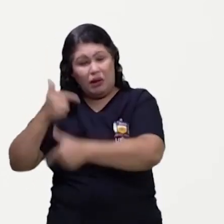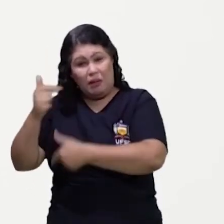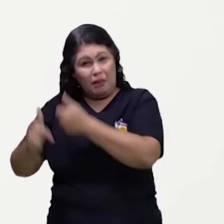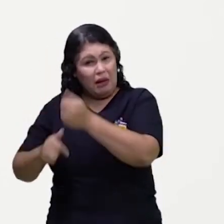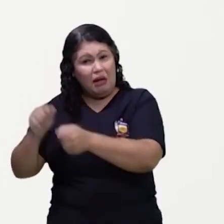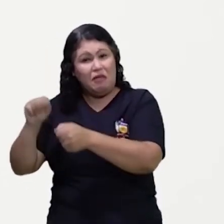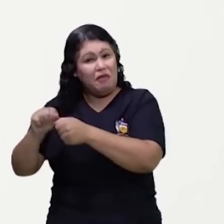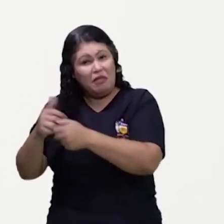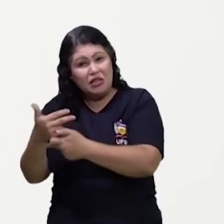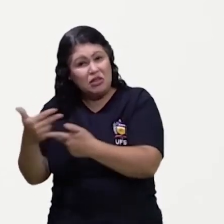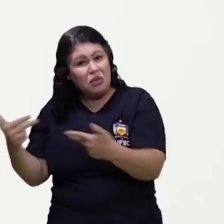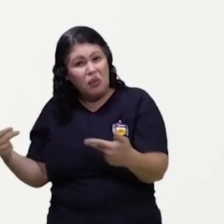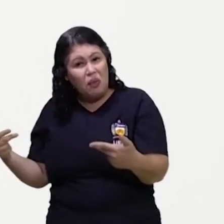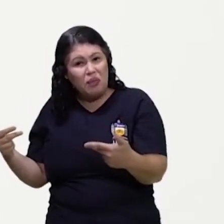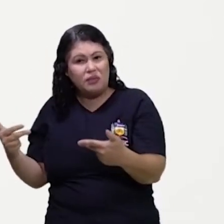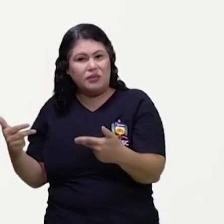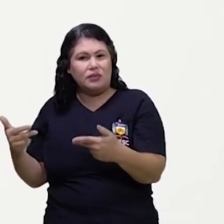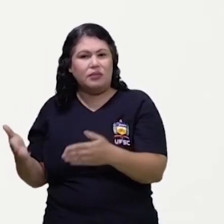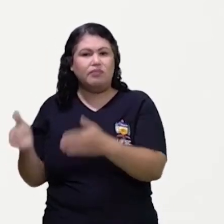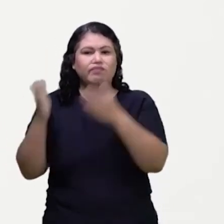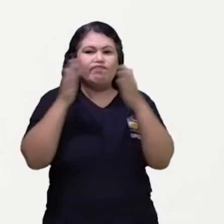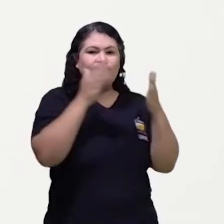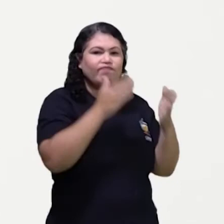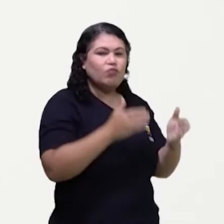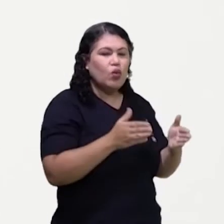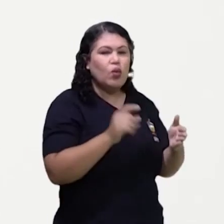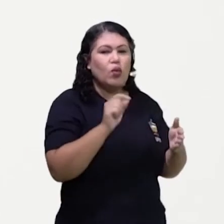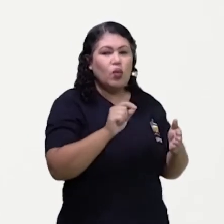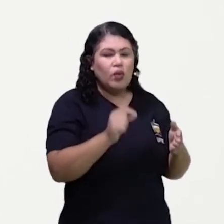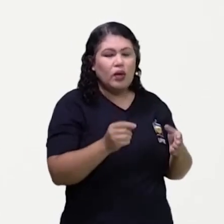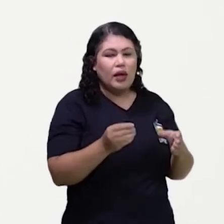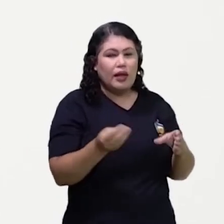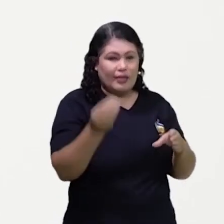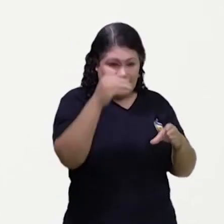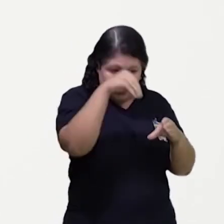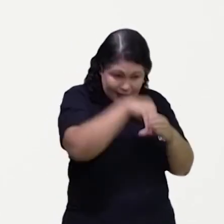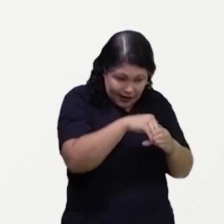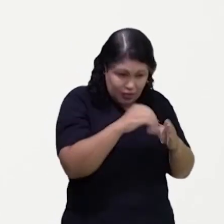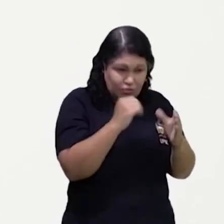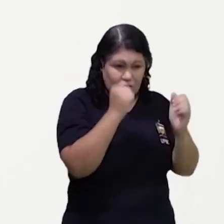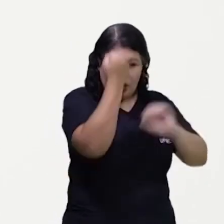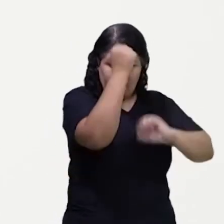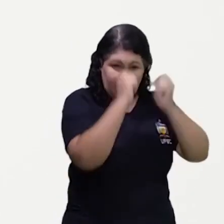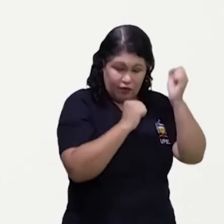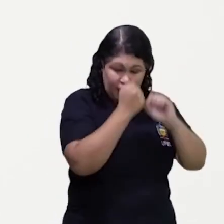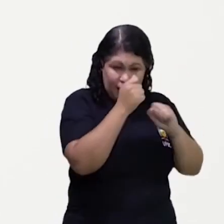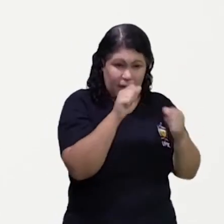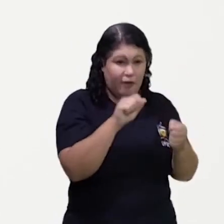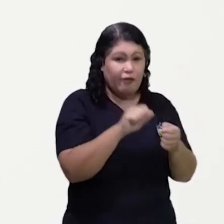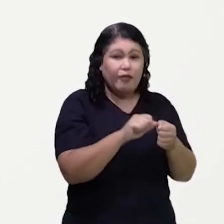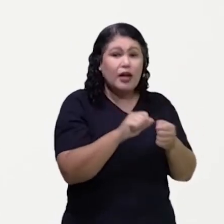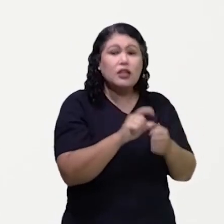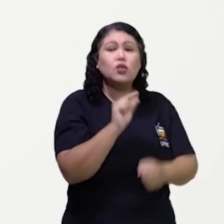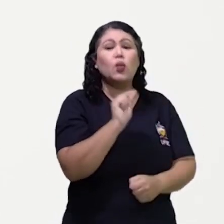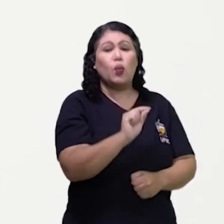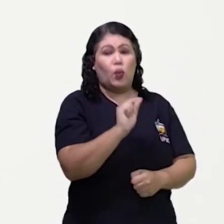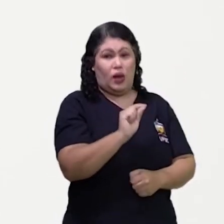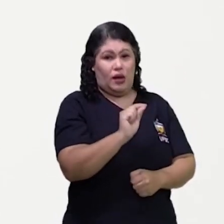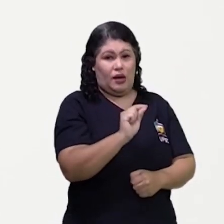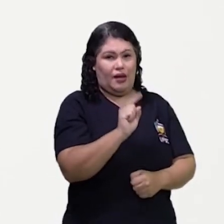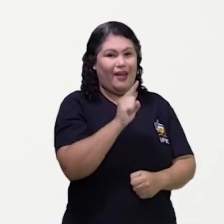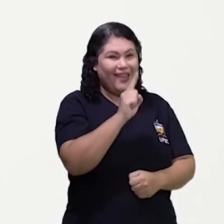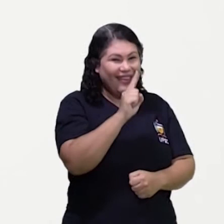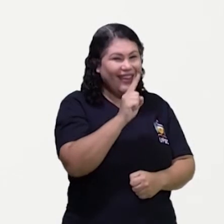produz várias coisas aqui. E aqui é o que faz dentro da fábrica. Fabrica. Aqui está fabricando o quê?